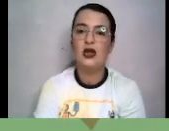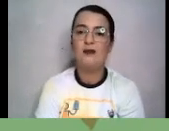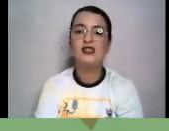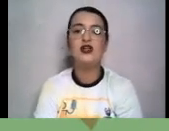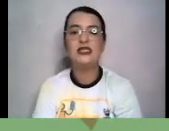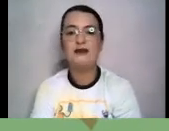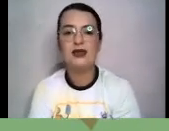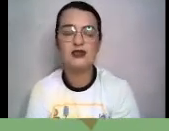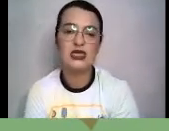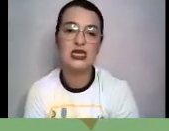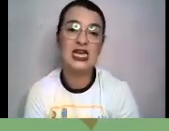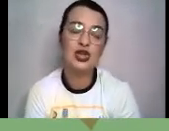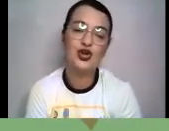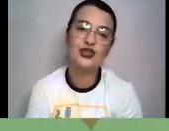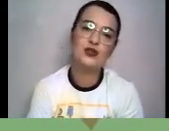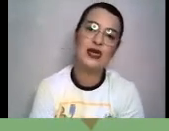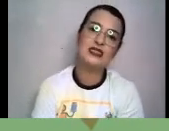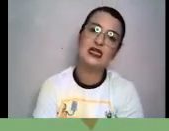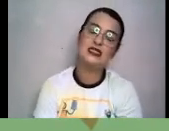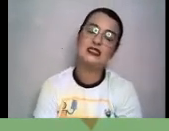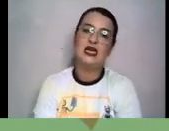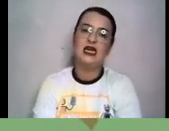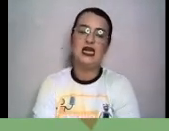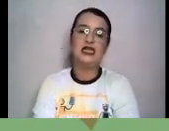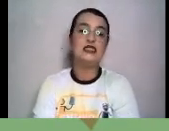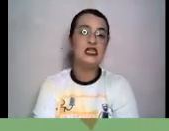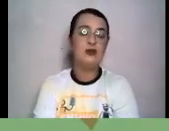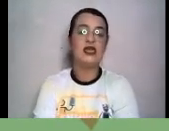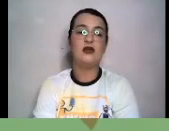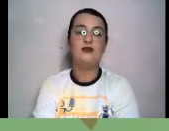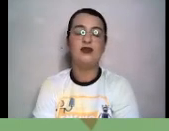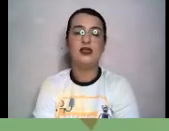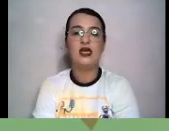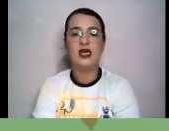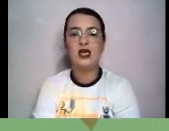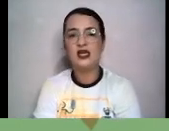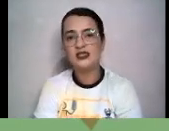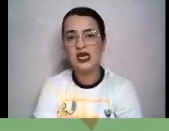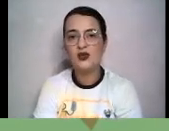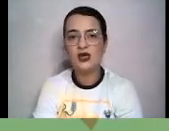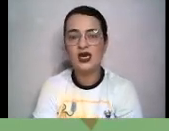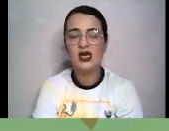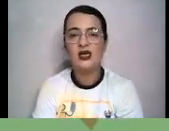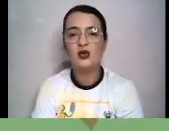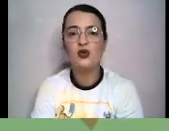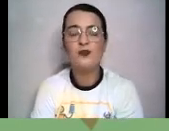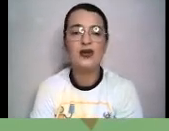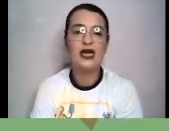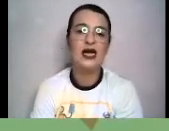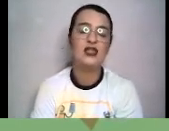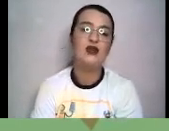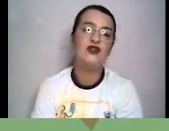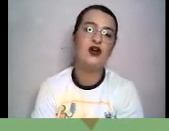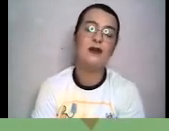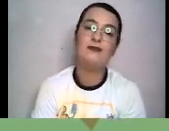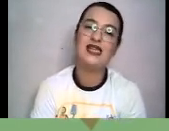produtos, mas nós sabemos que nem todos os países eles respeitam, né? Eles querem o quê?